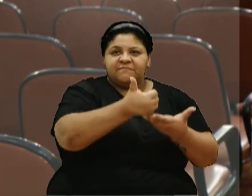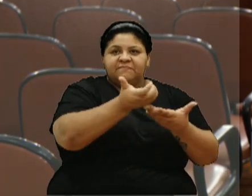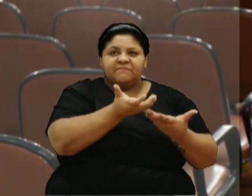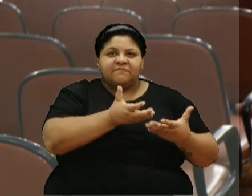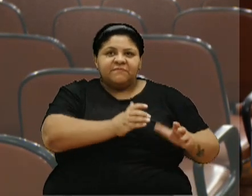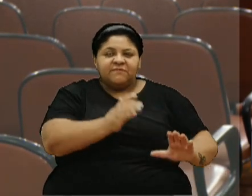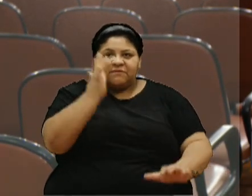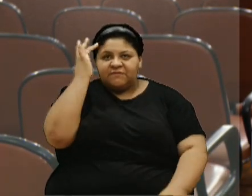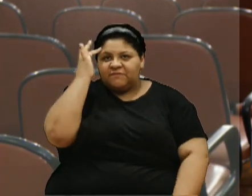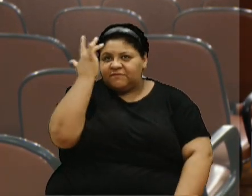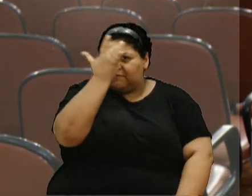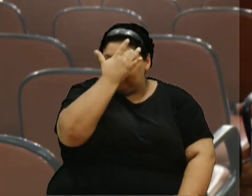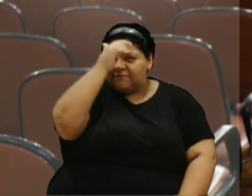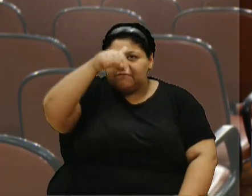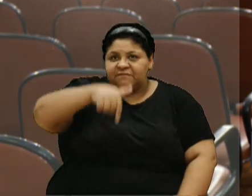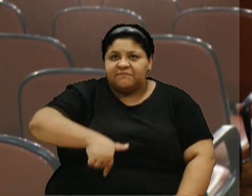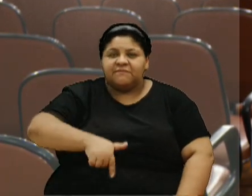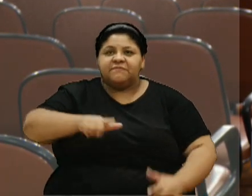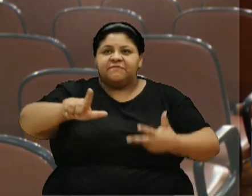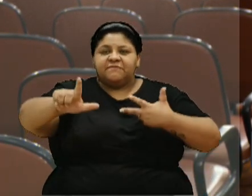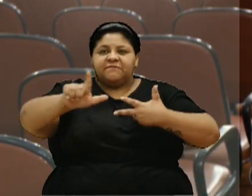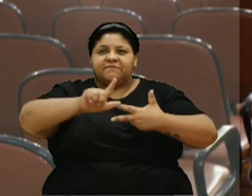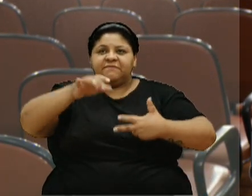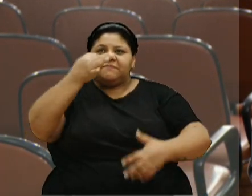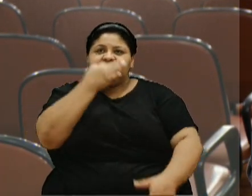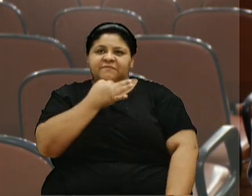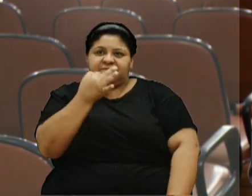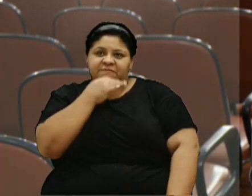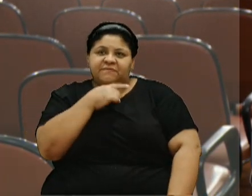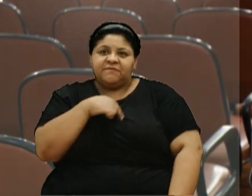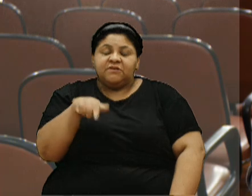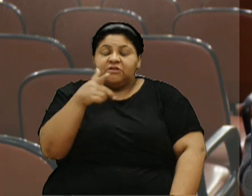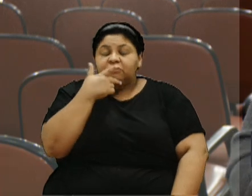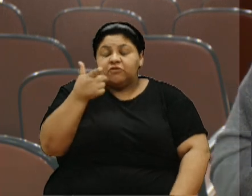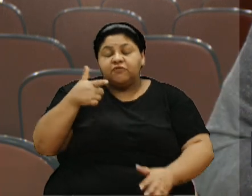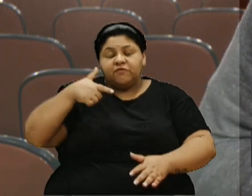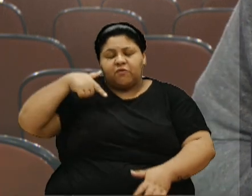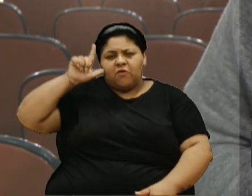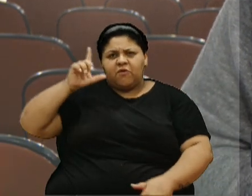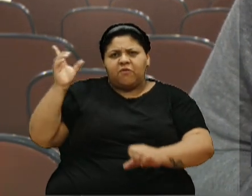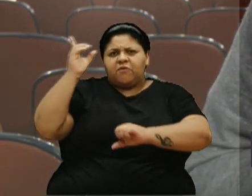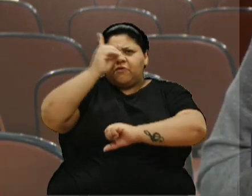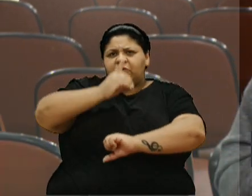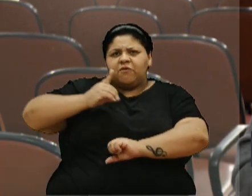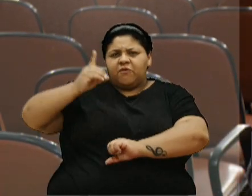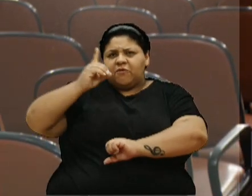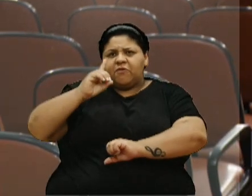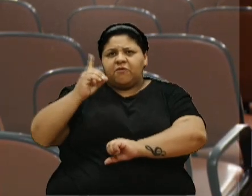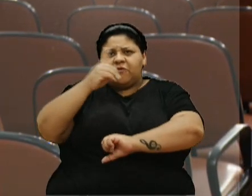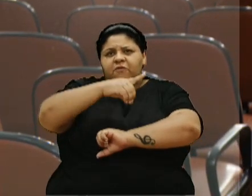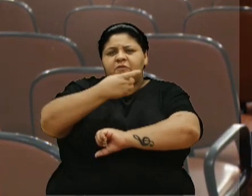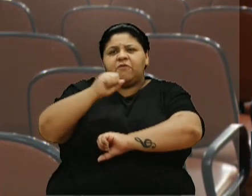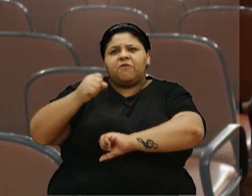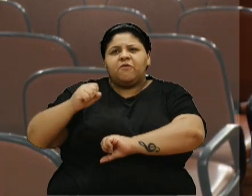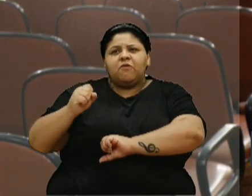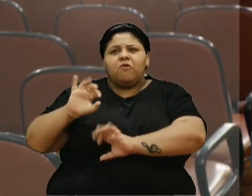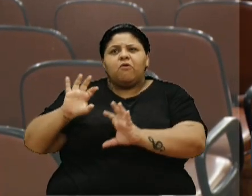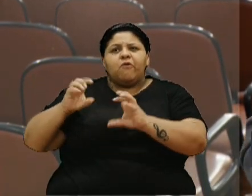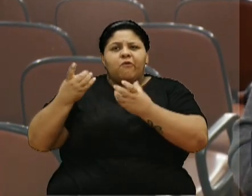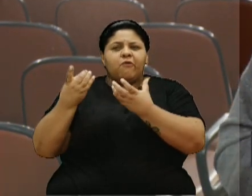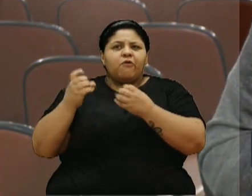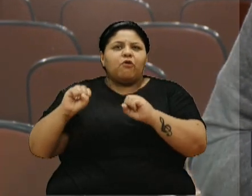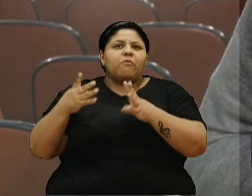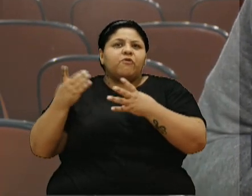da Saúde Mental aqui do Legislativo Caxiense. Como a gente falou, ontem, no domingo, dia 18, se comemorou o Dia Nacional da